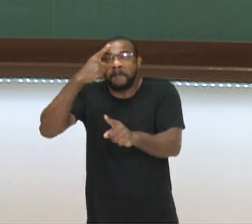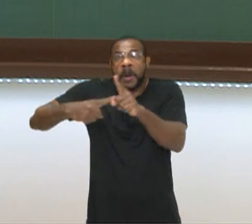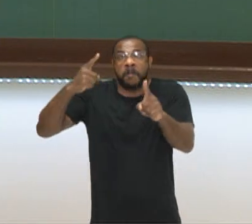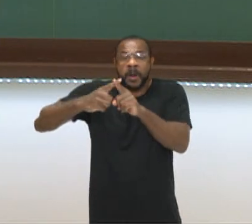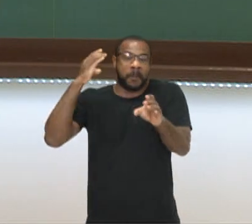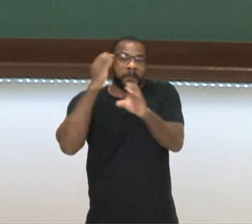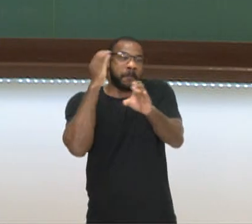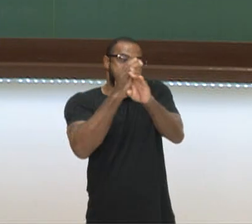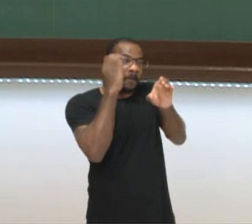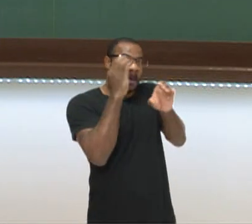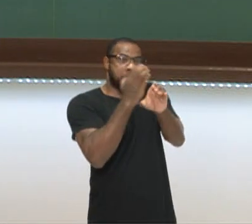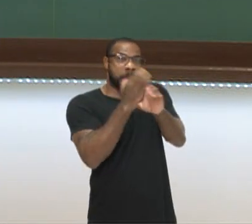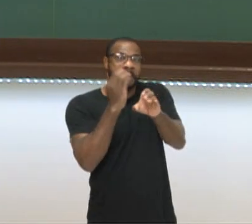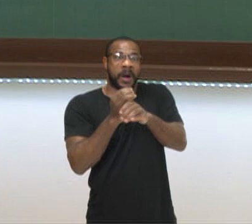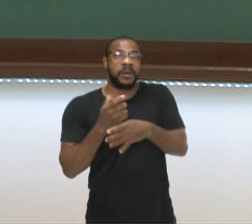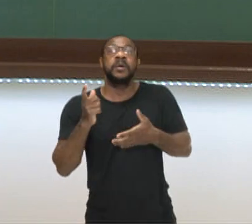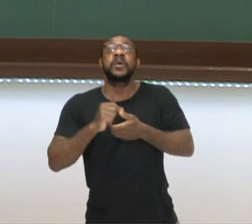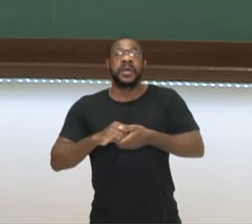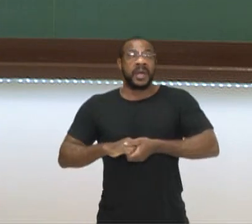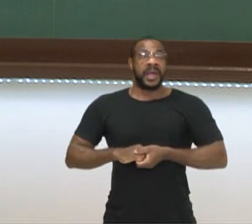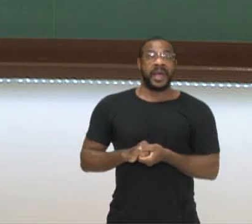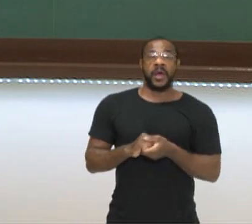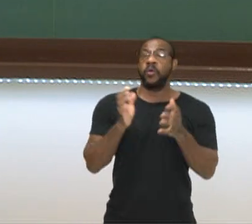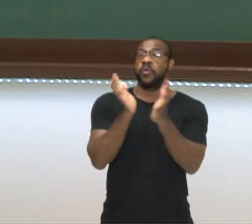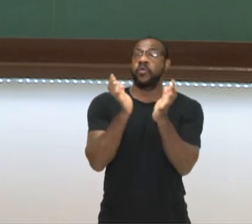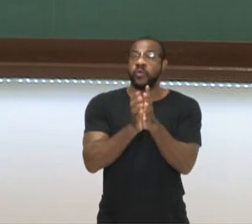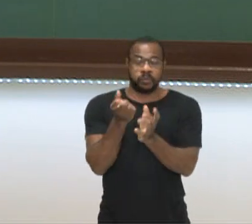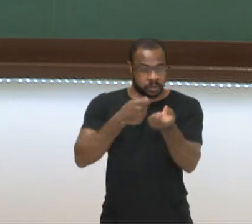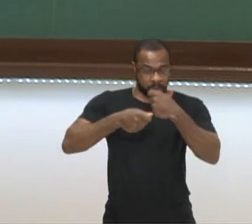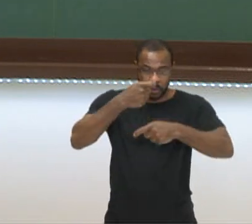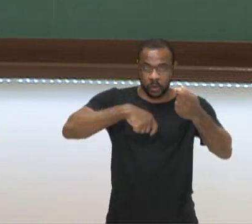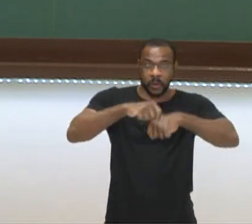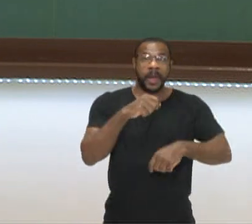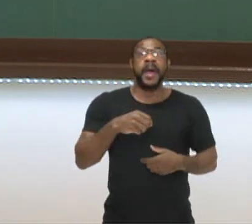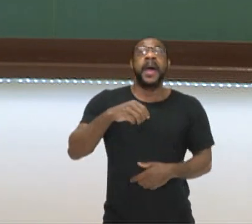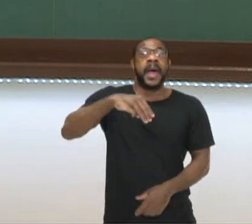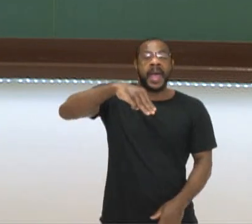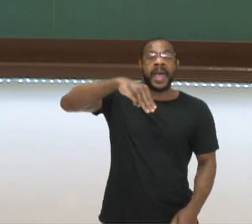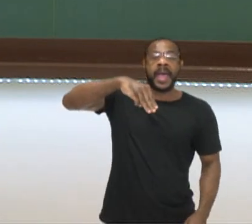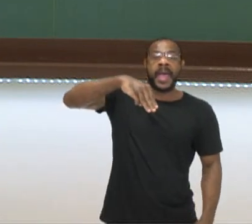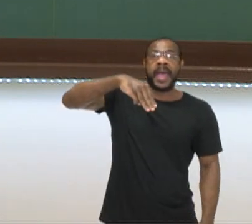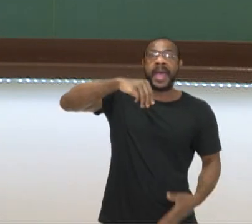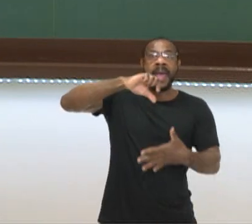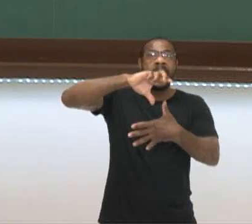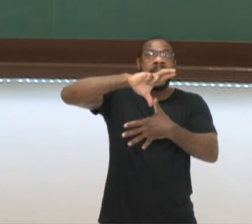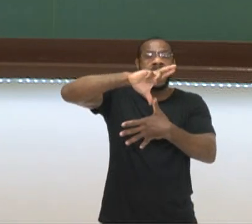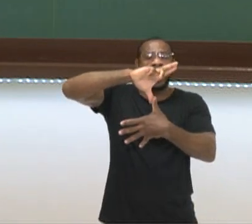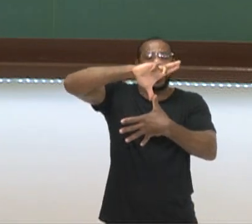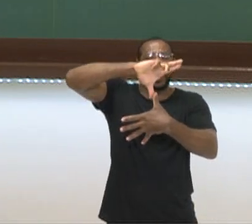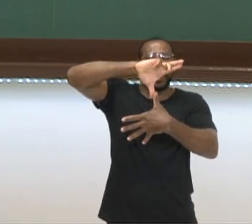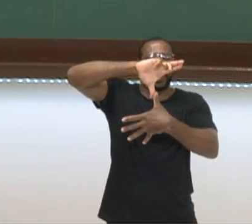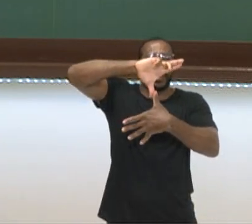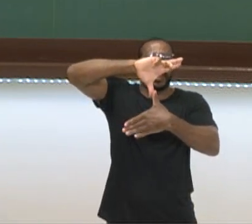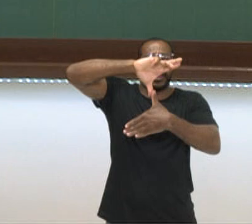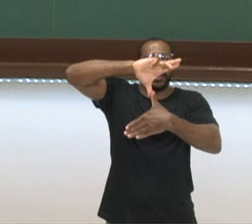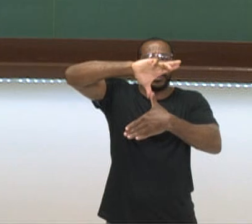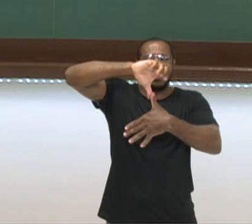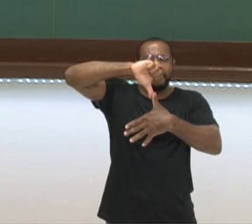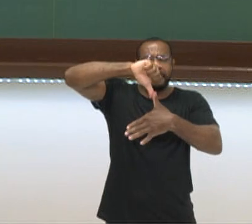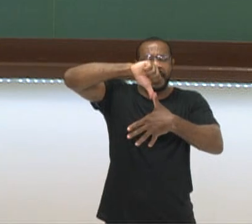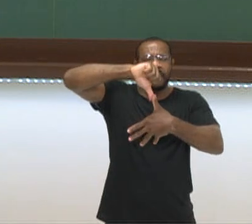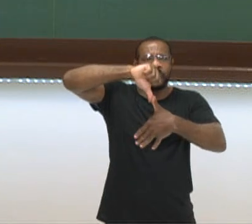União Europeia quanto o Mercosul, são blocos econômicos que visam garantir alguns acordos,